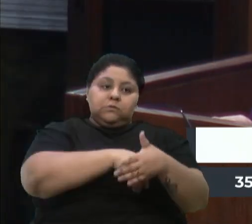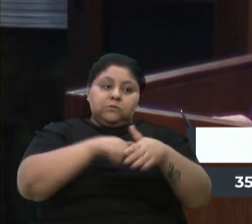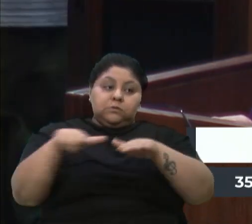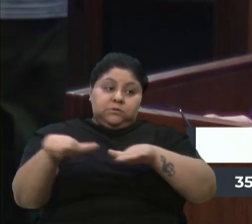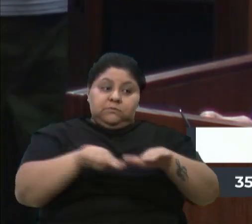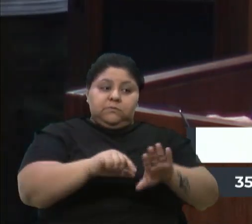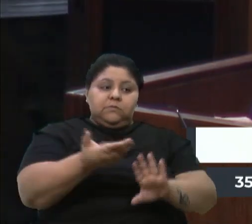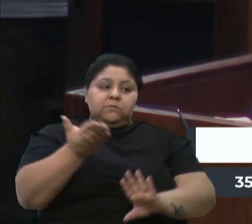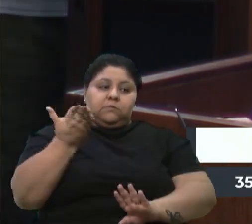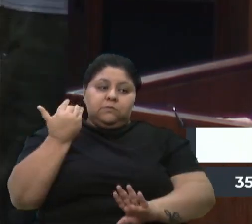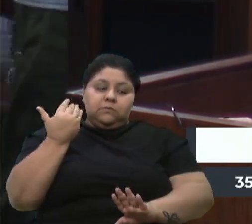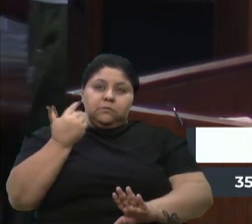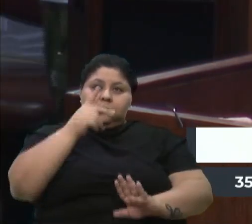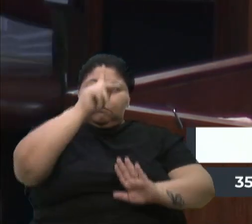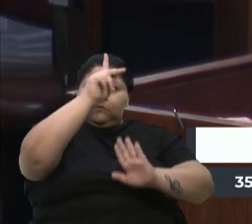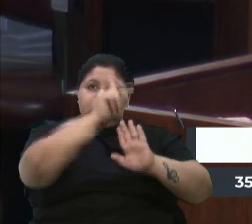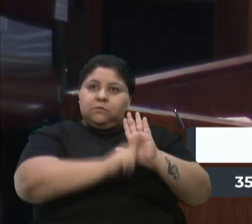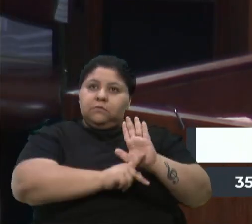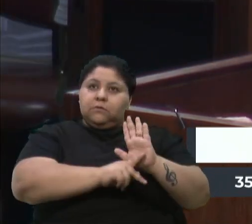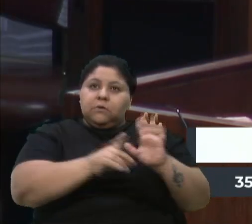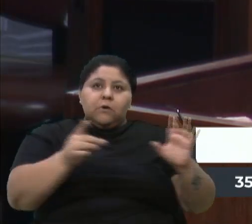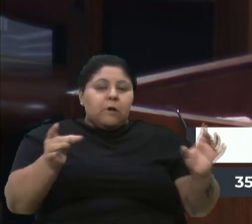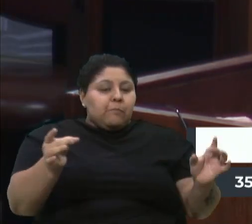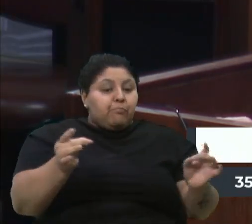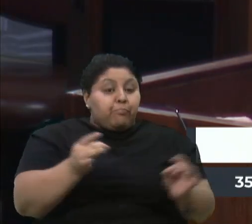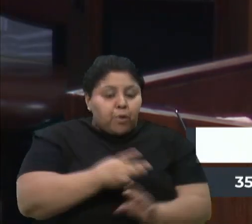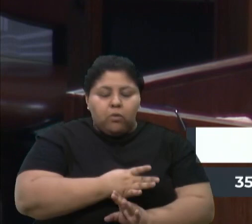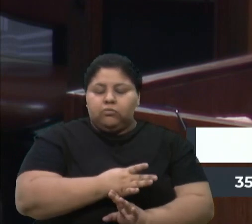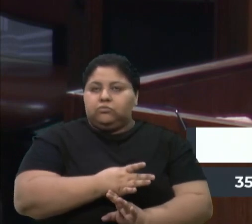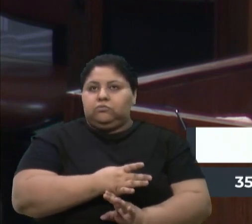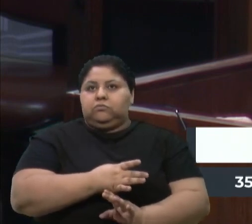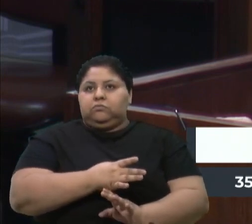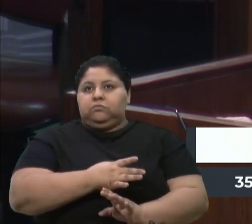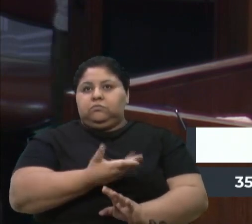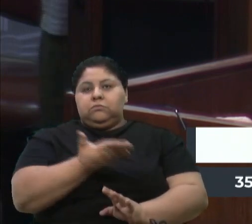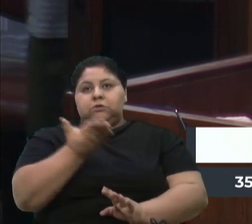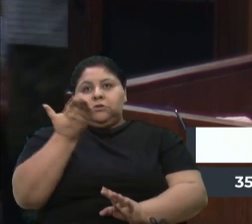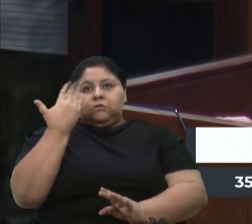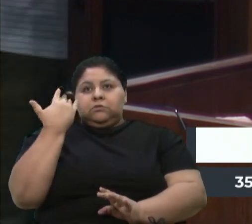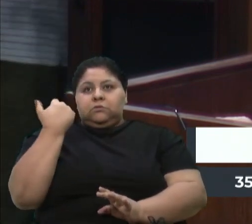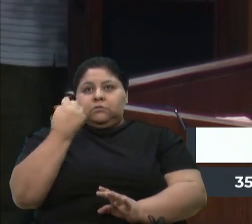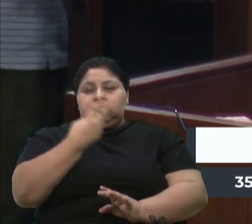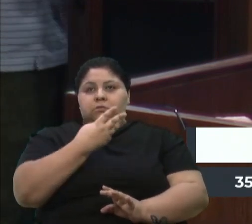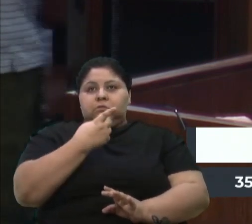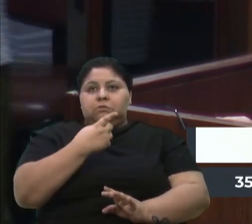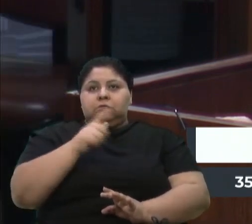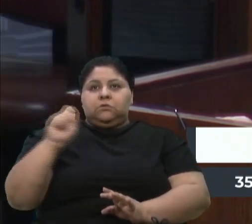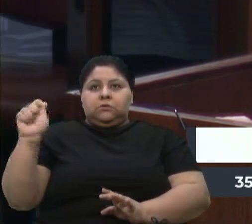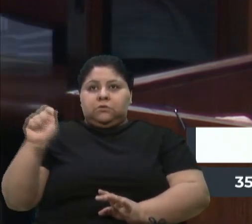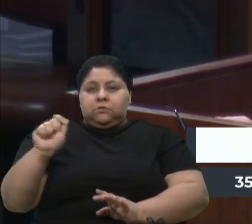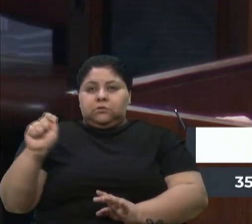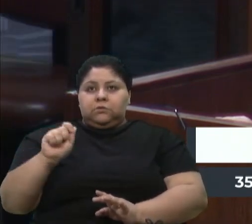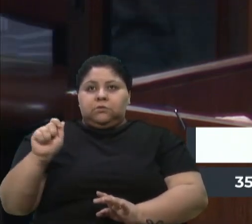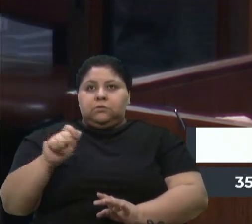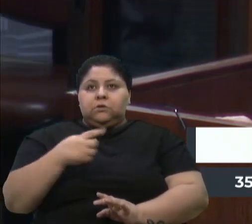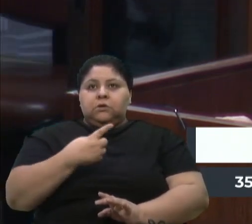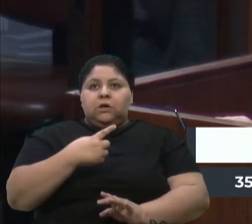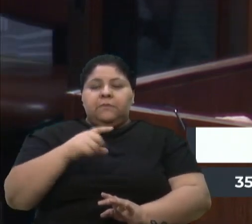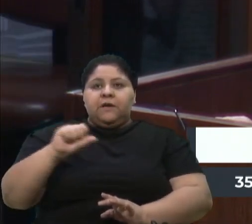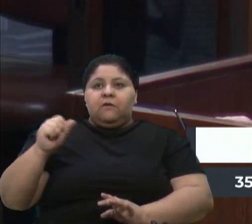passada. Este projeto estava pronto, colegas, desde o dia 31 de agosto, 18